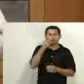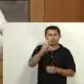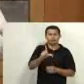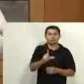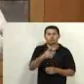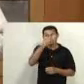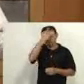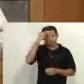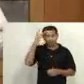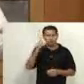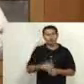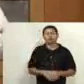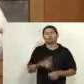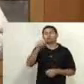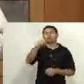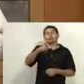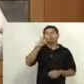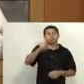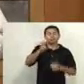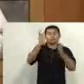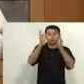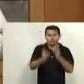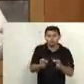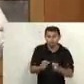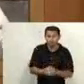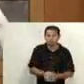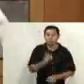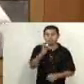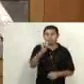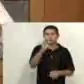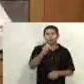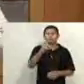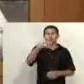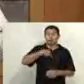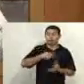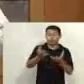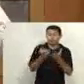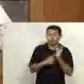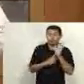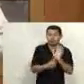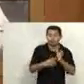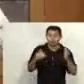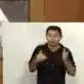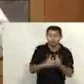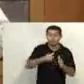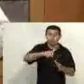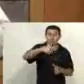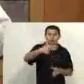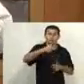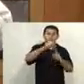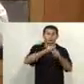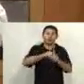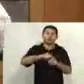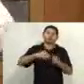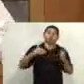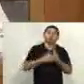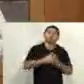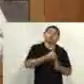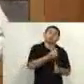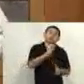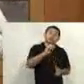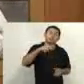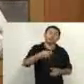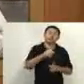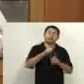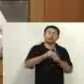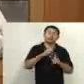obtidos, tá, pessoal? Eles são obtidos justamente pelo fato de, se eu quiser mostrar os últimos 12 meses, os últimos 60 meses da